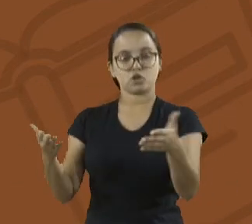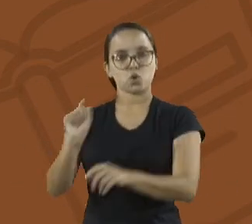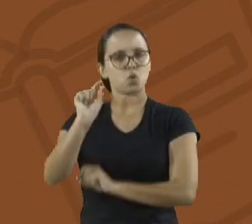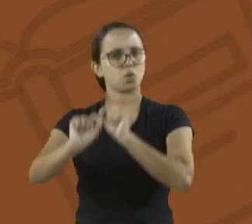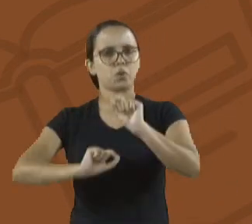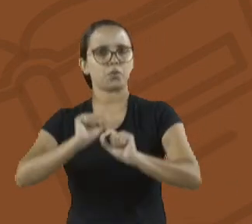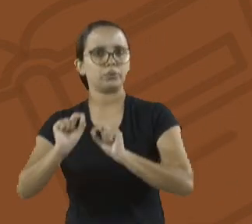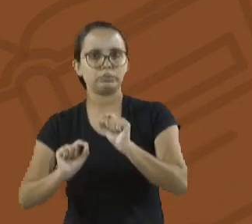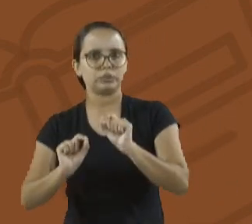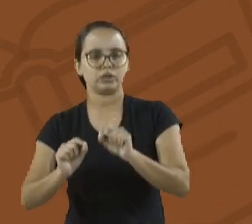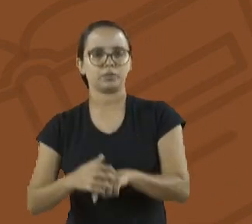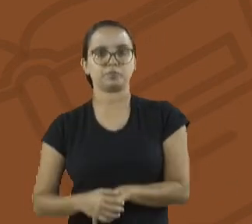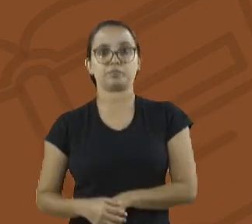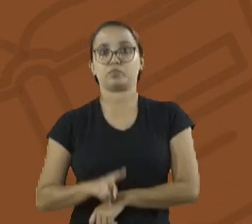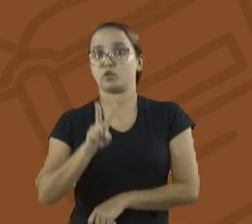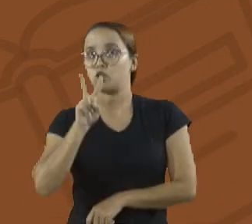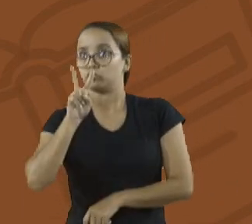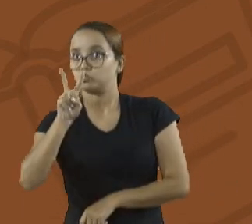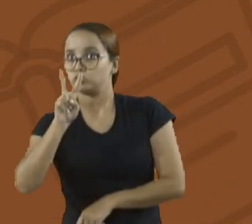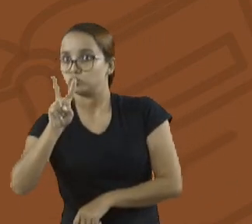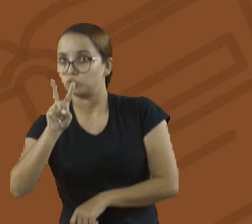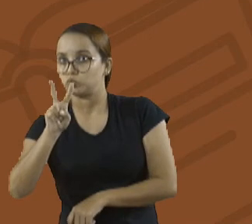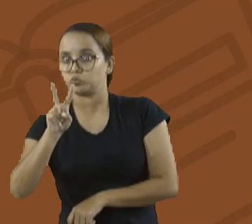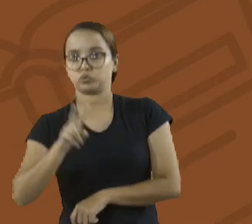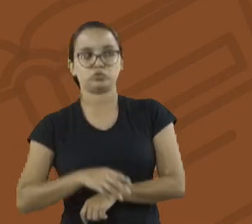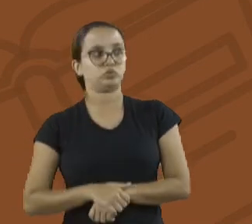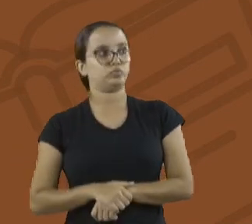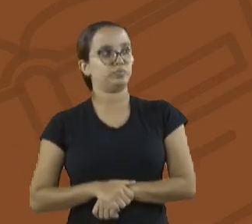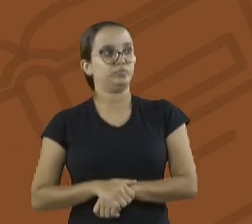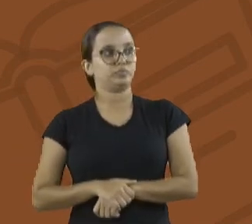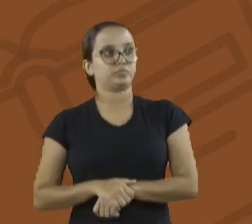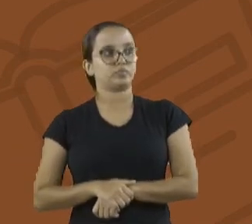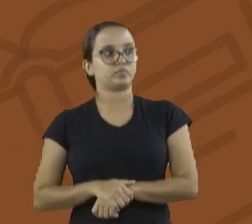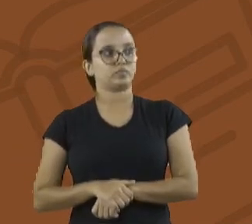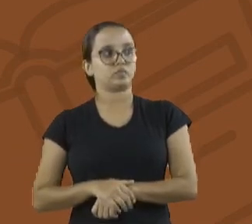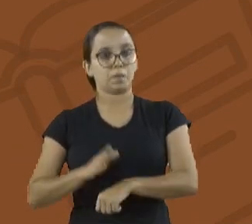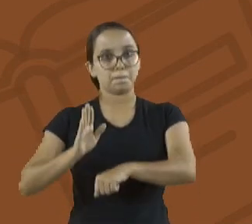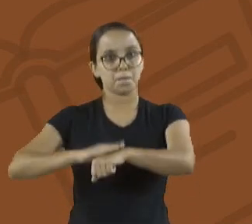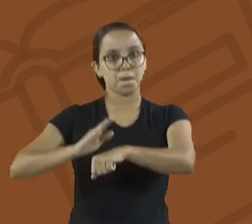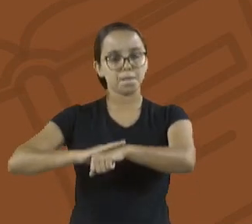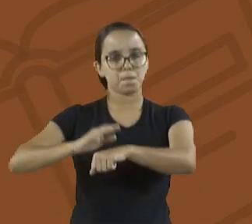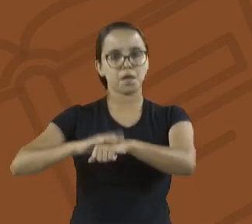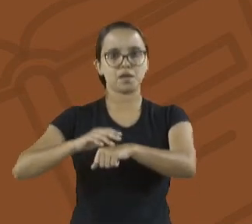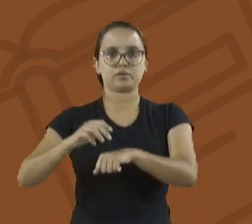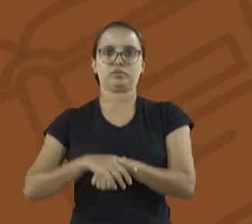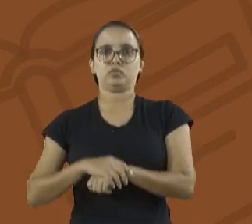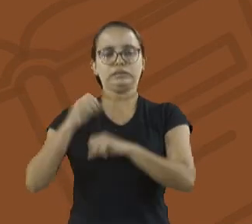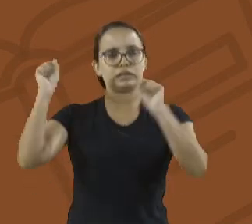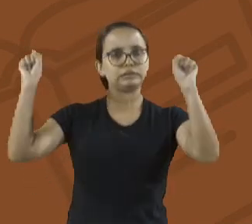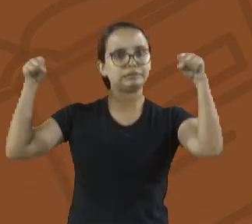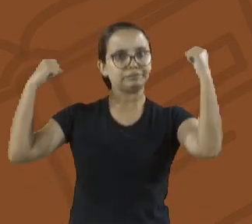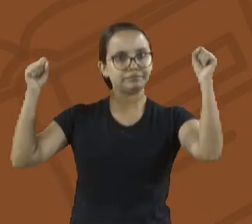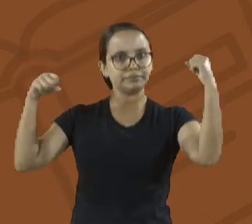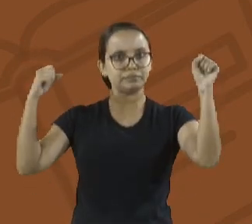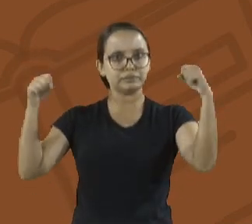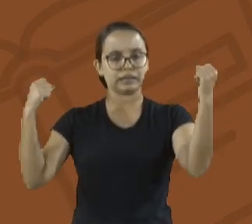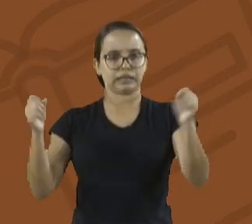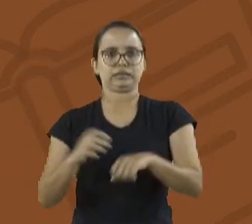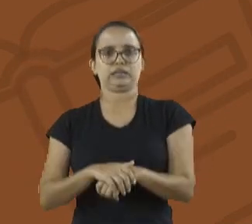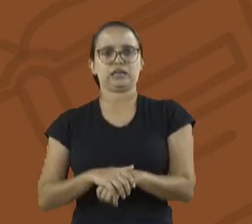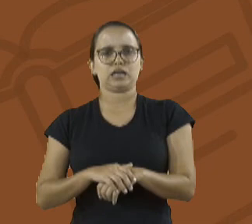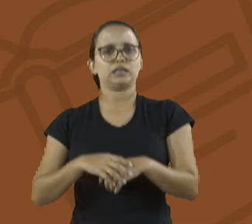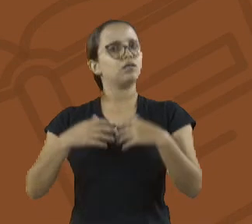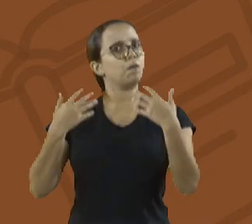aqui. São 2 sessões de atividades, certo? Eu desafio vocês a fazer 2 sessões de atividades